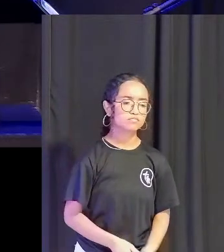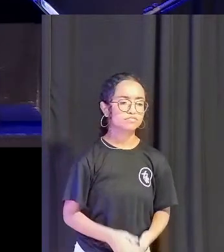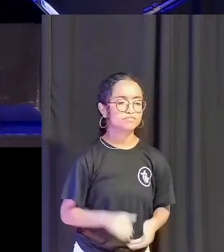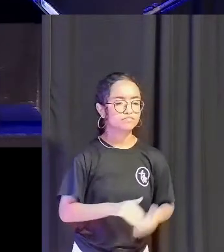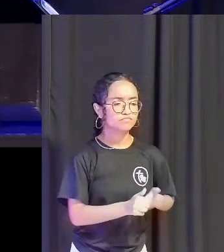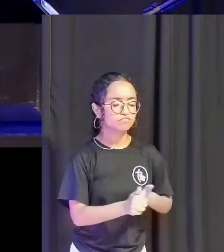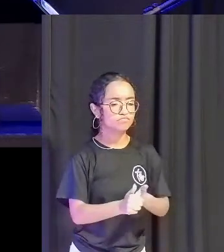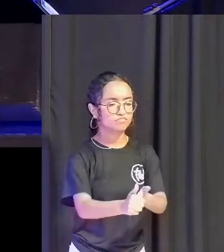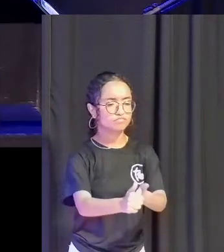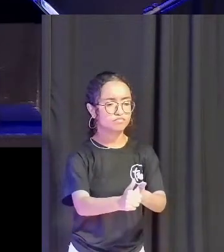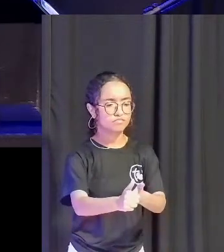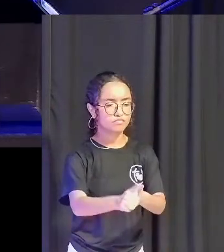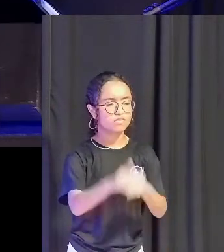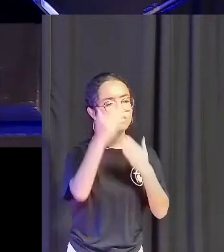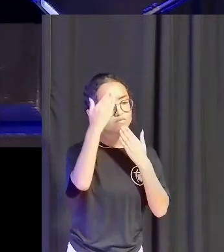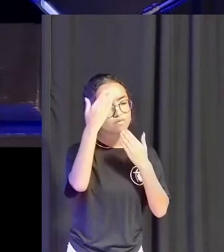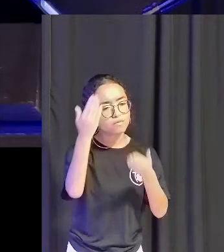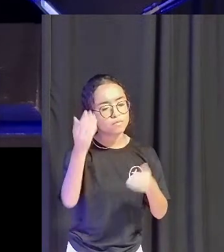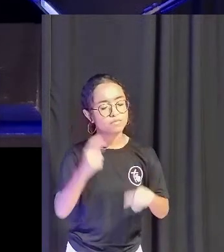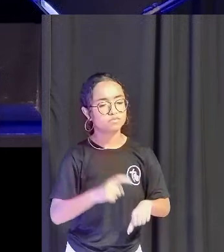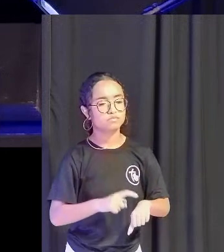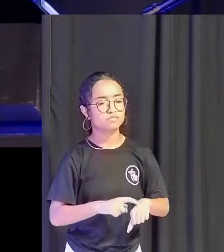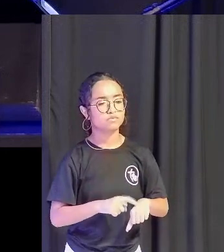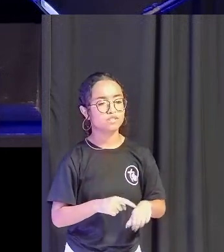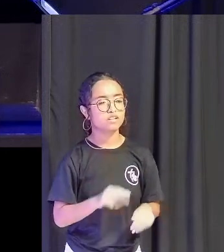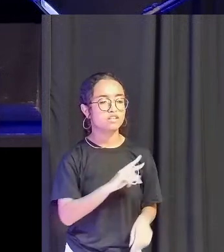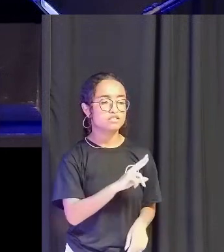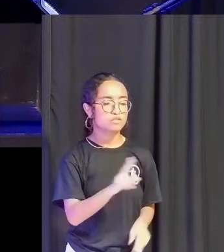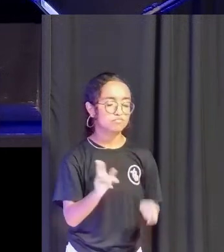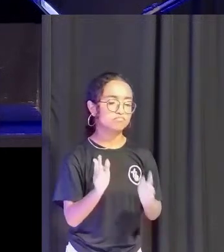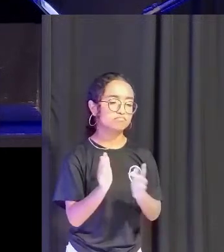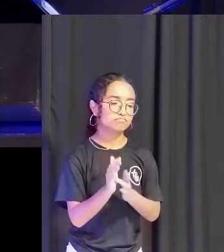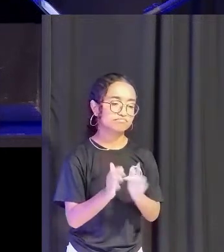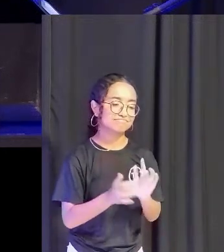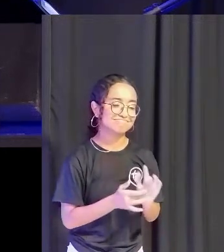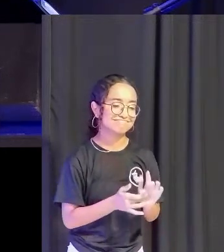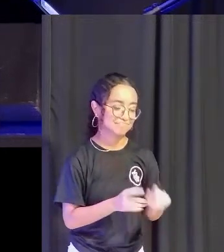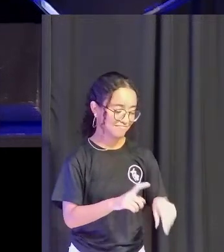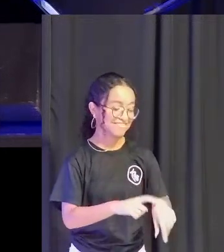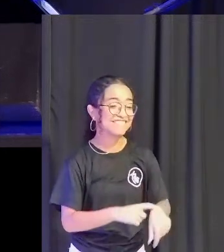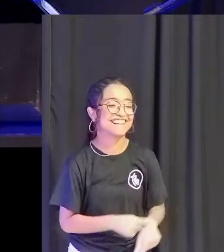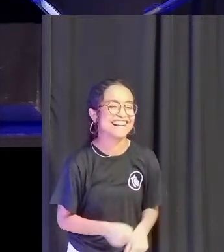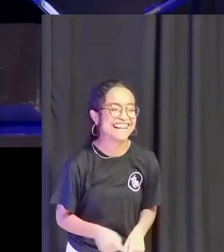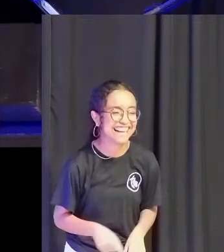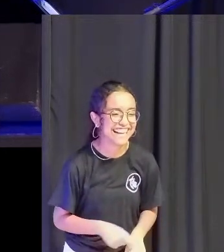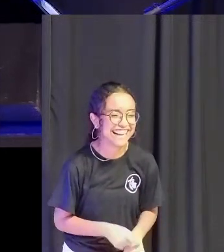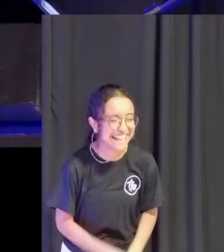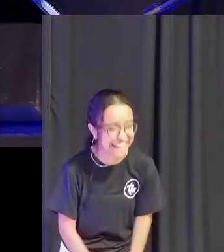Muito obrigado por esse momento, Senhor Pai. Em nome de Jesus. Amém.